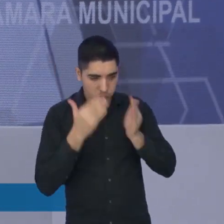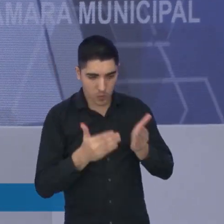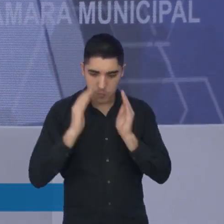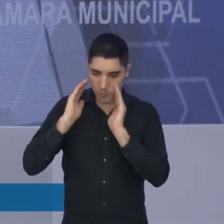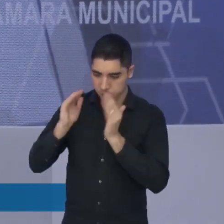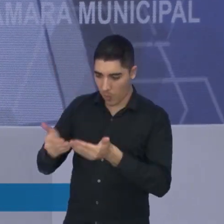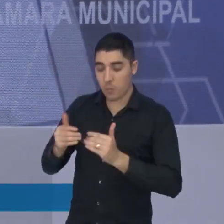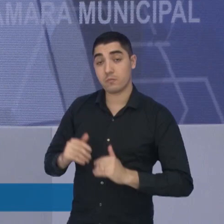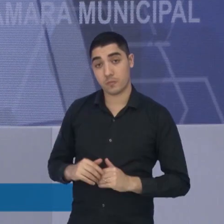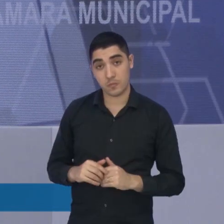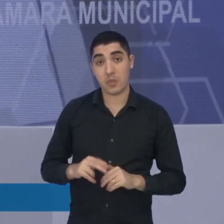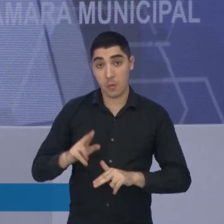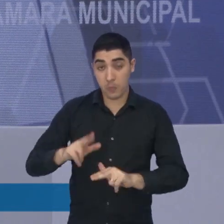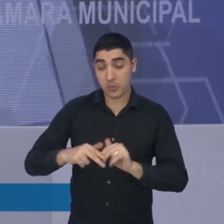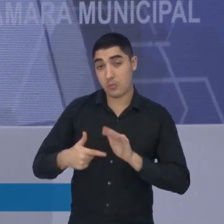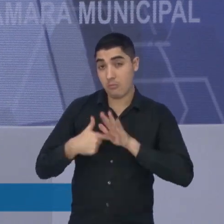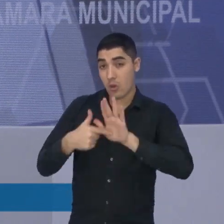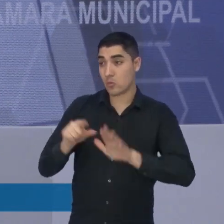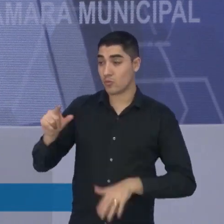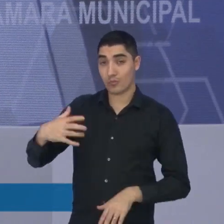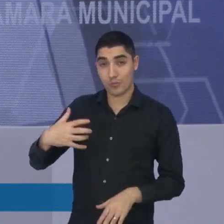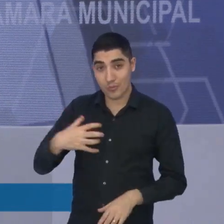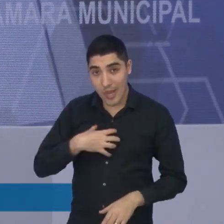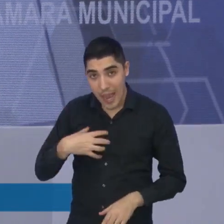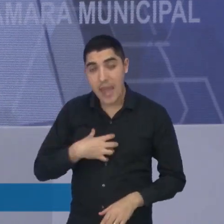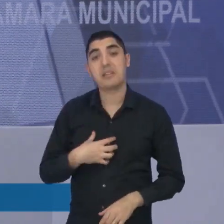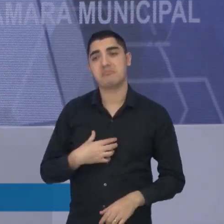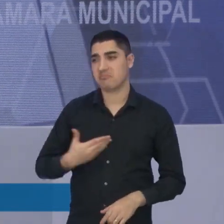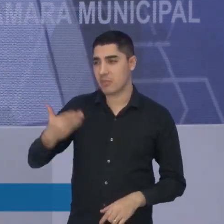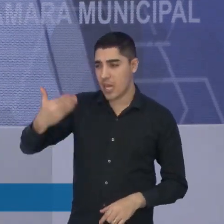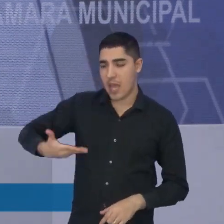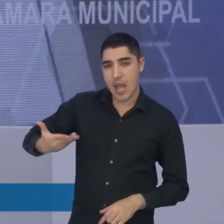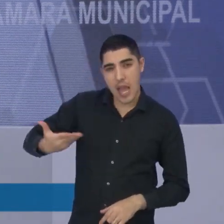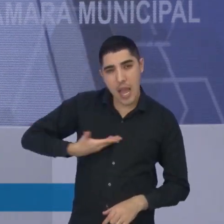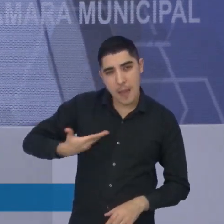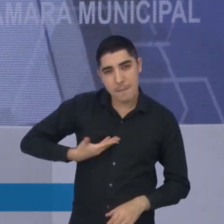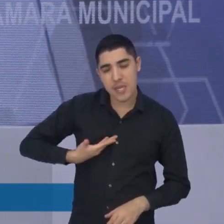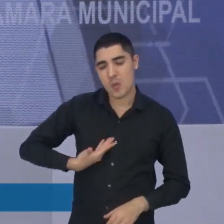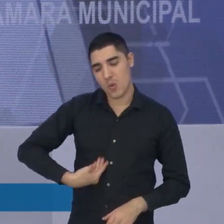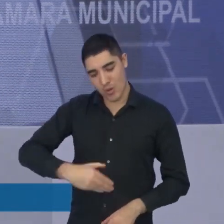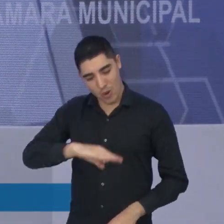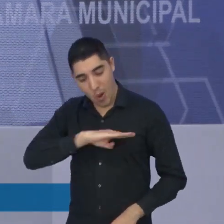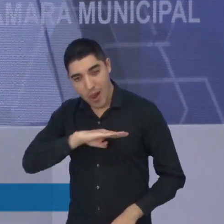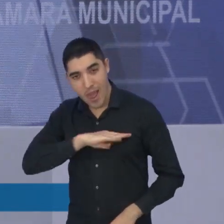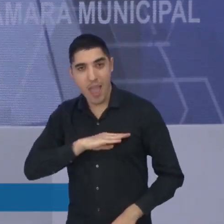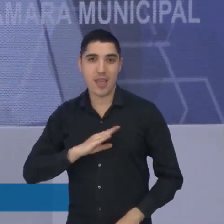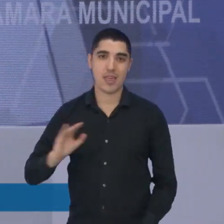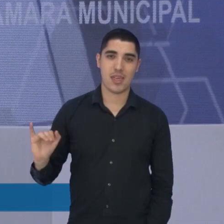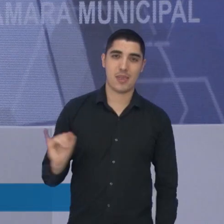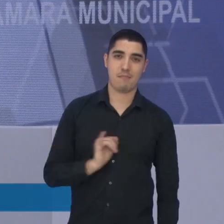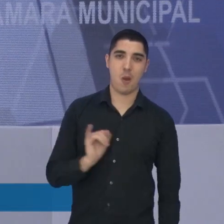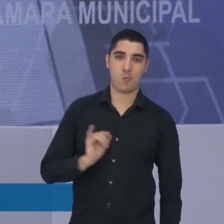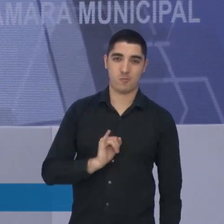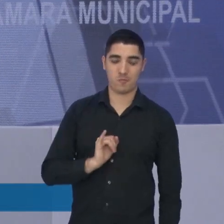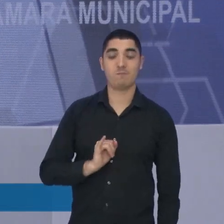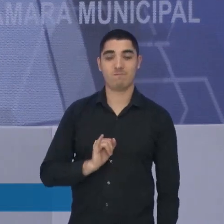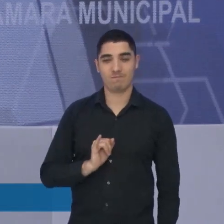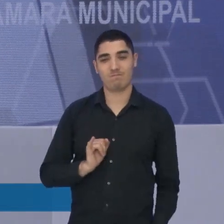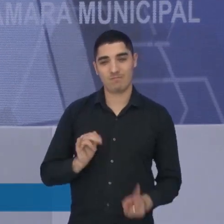interesse, o caráter de meu amigo, colega, o irmão, que sempre eu admirei.